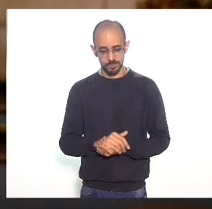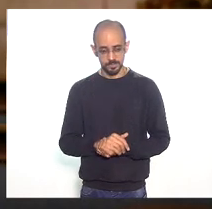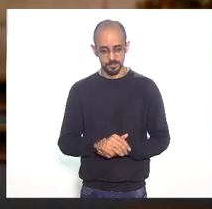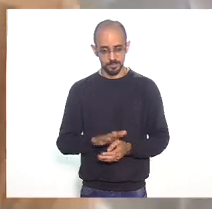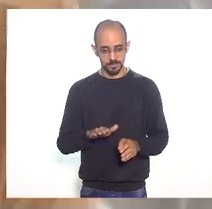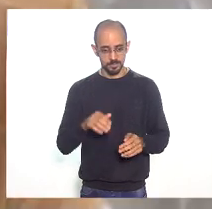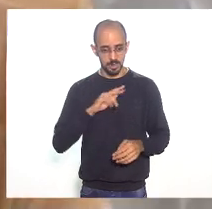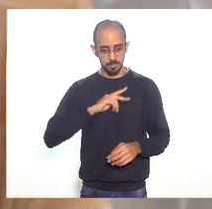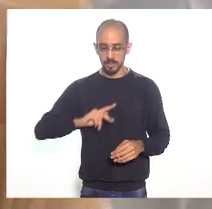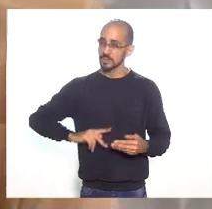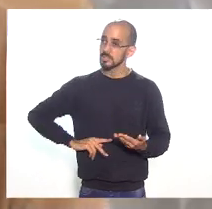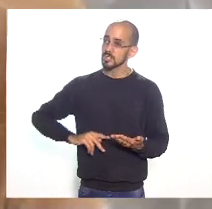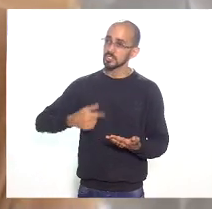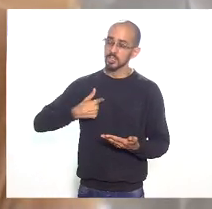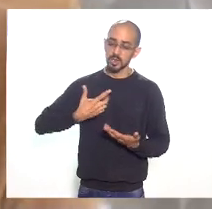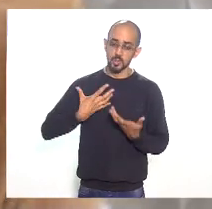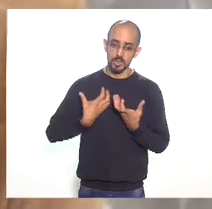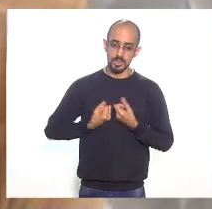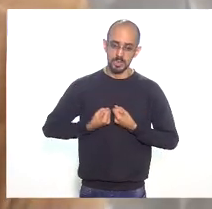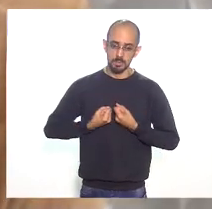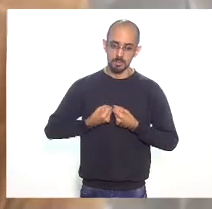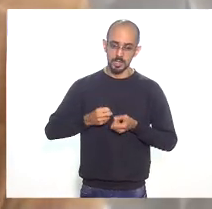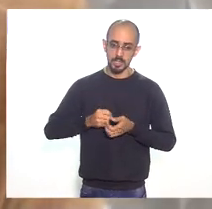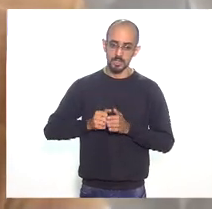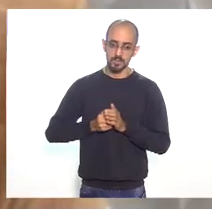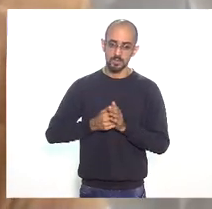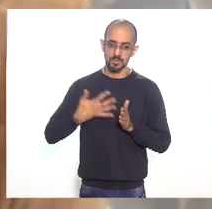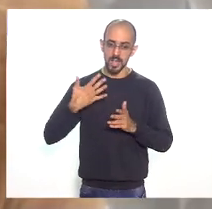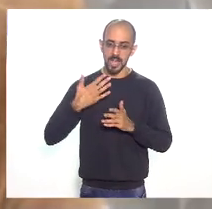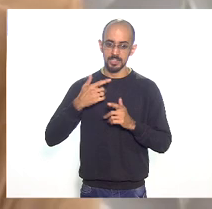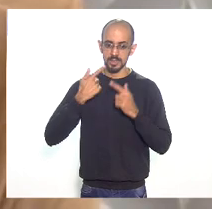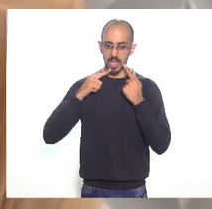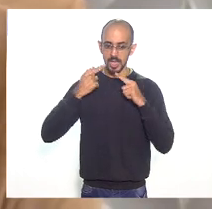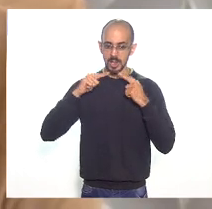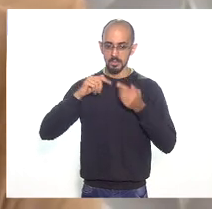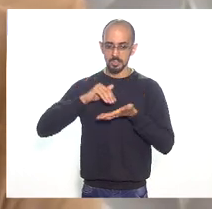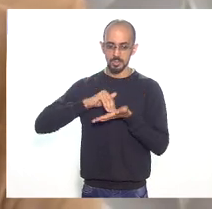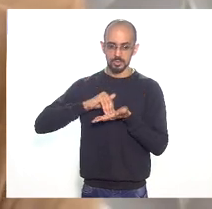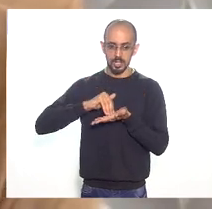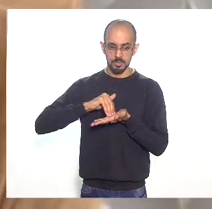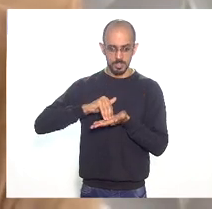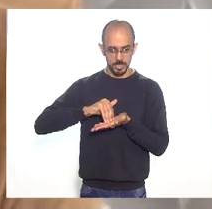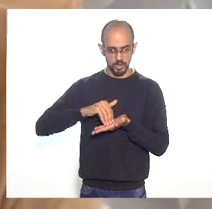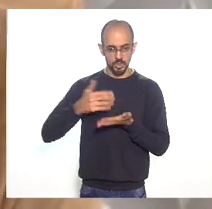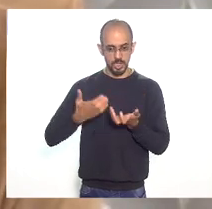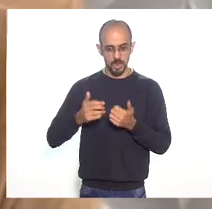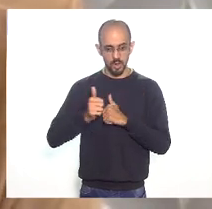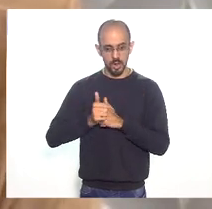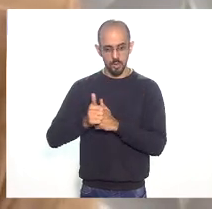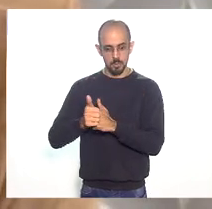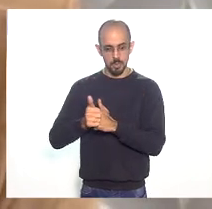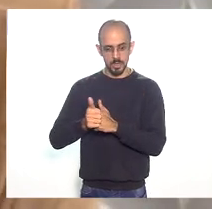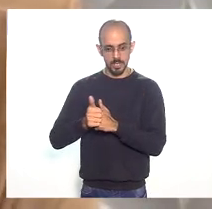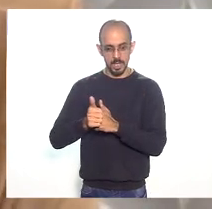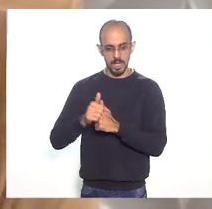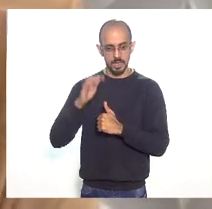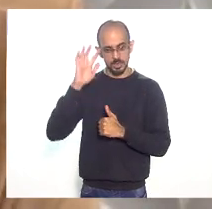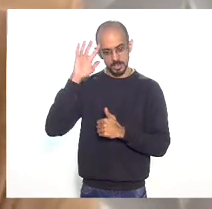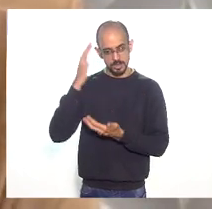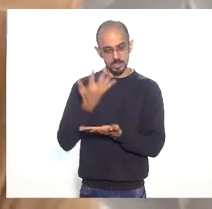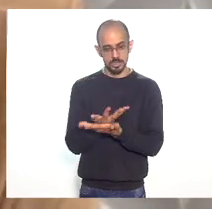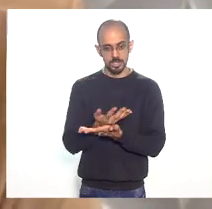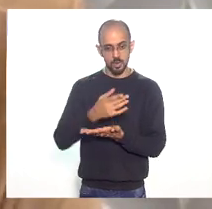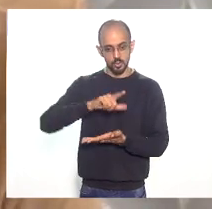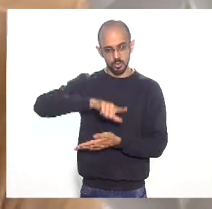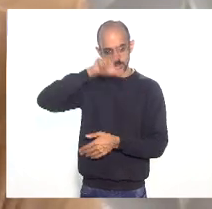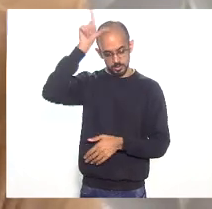Presidente, eu recebi muitas manifestações do gabinete e quero acompanhar aí a decisão do deputado Luiz Paulo,